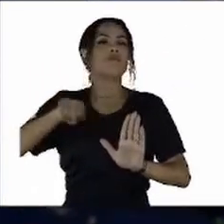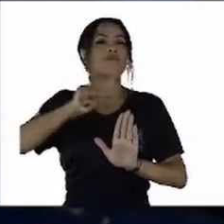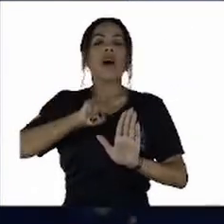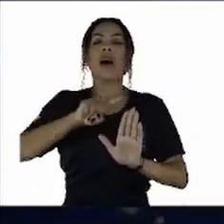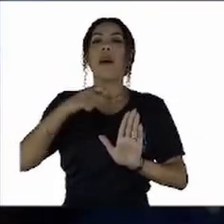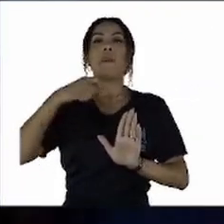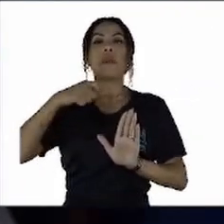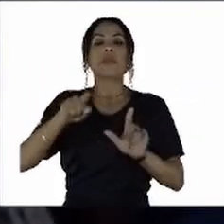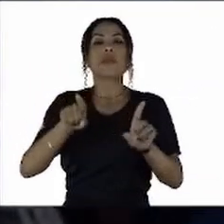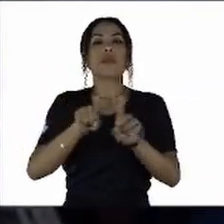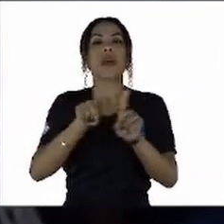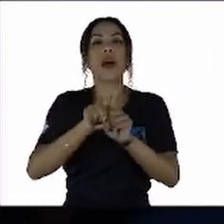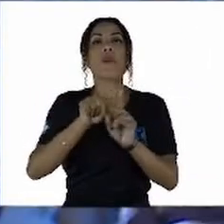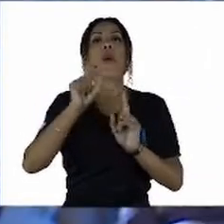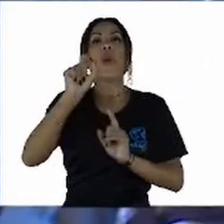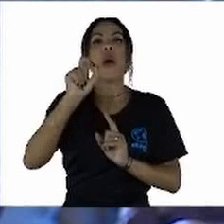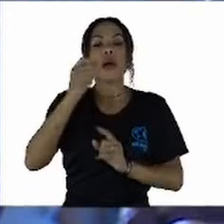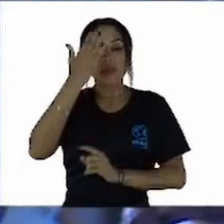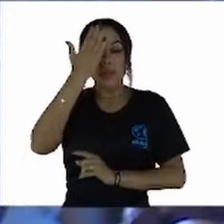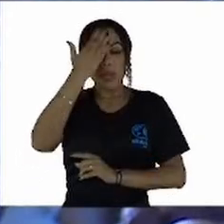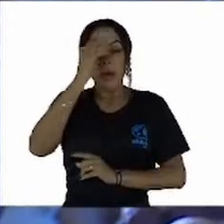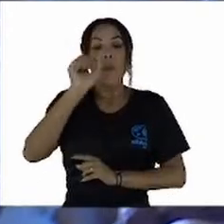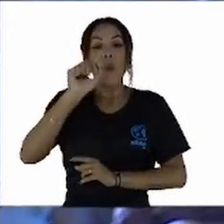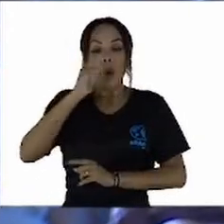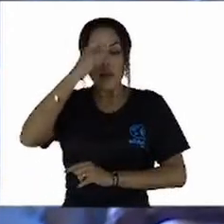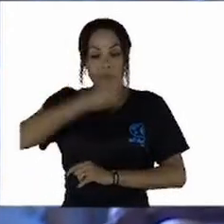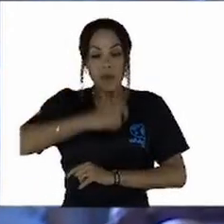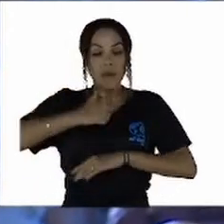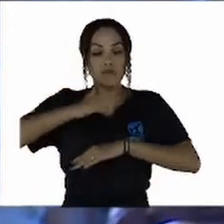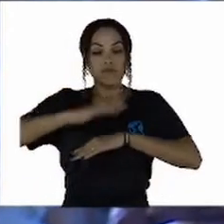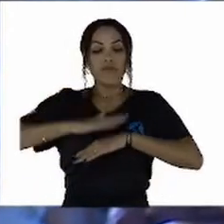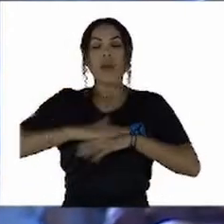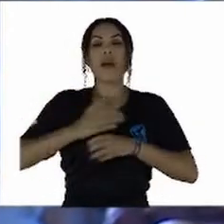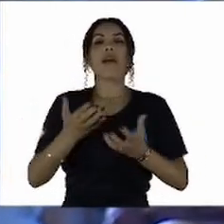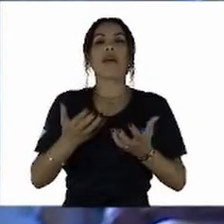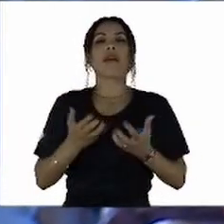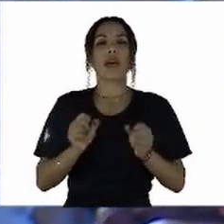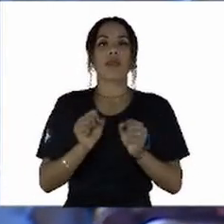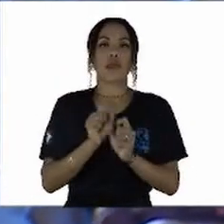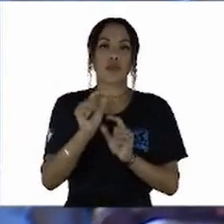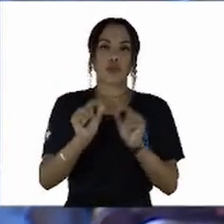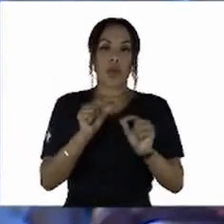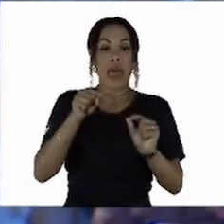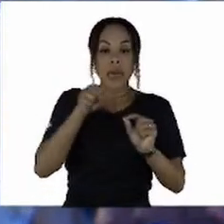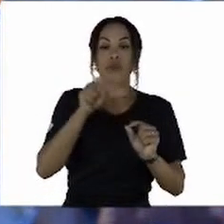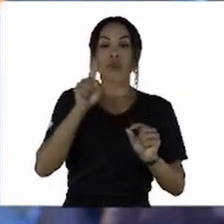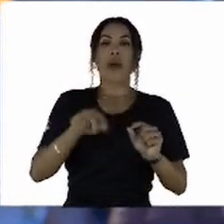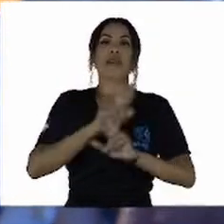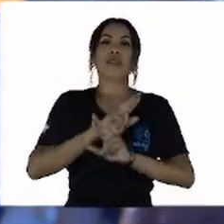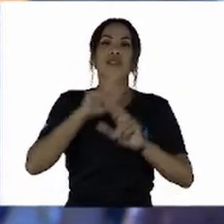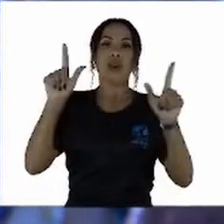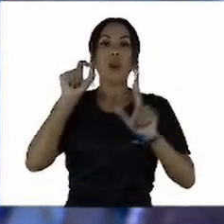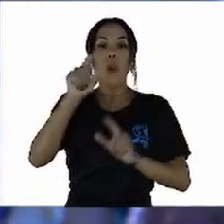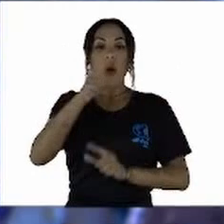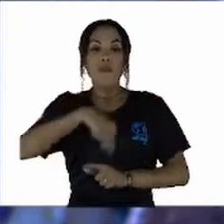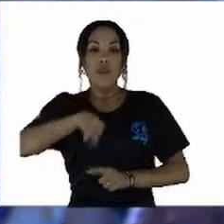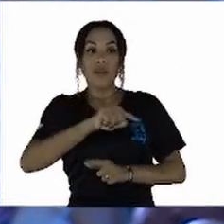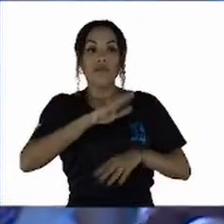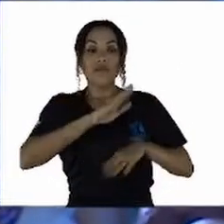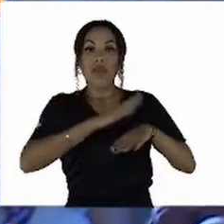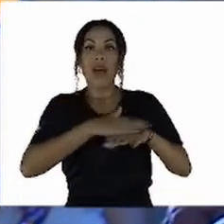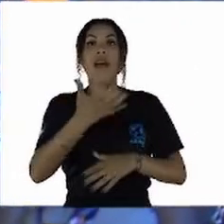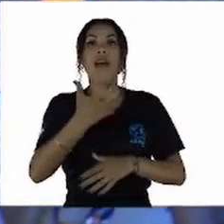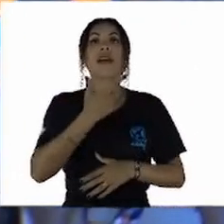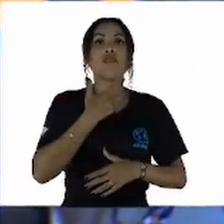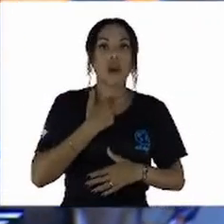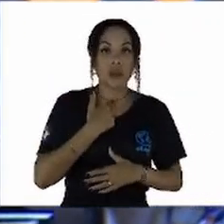de escutar a si mesmo, ou seja, entender o que vocês querem fazer, porque isso faz a diferença. E no que vocês quiserem fazer,